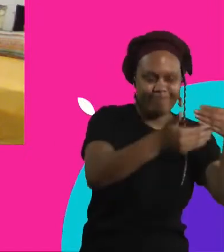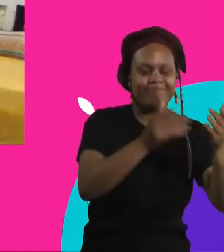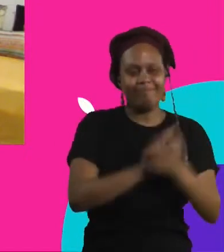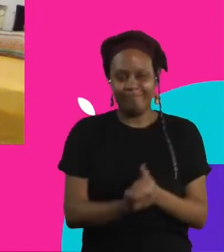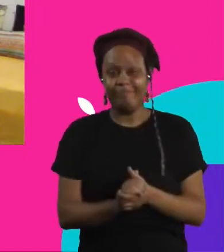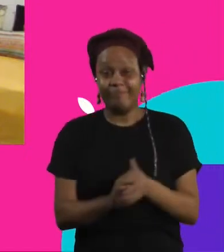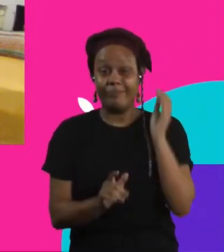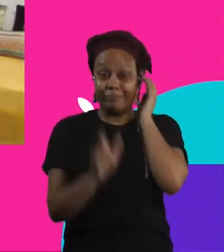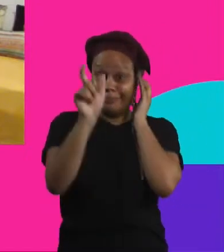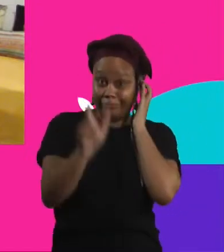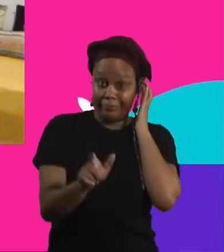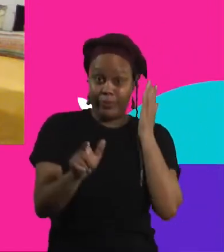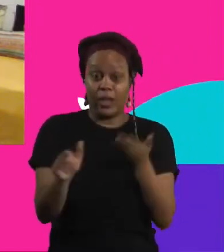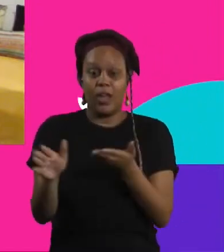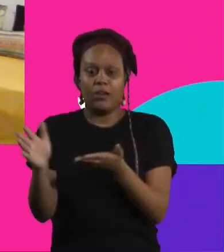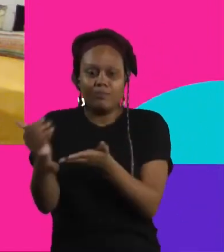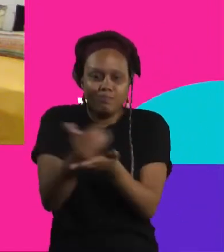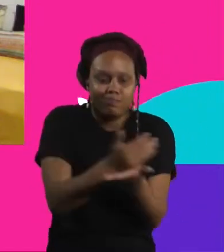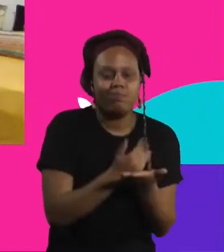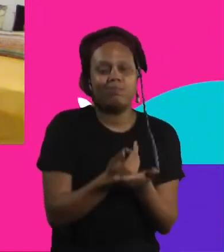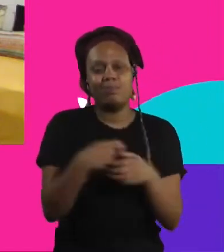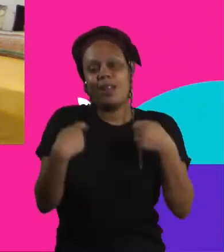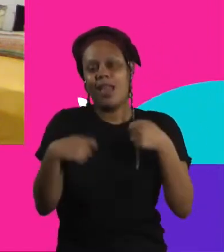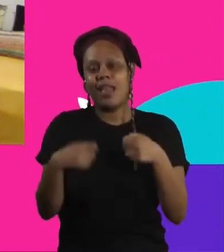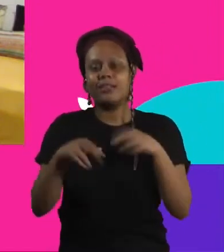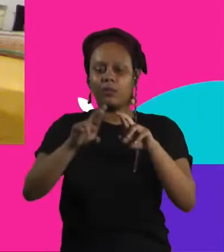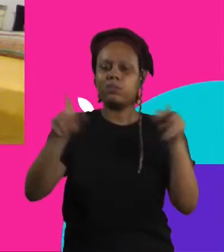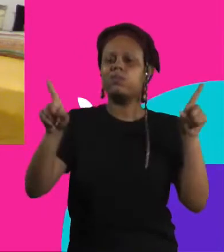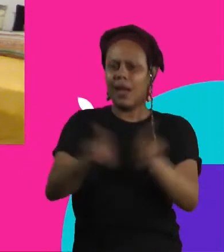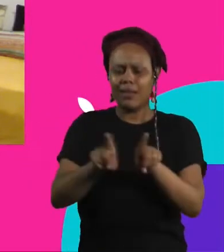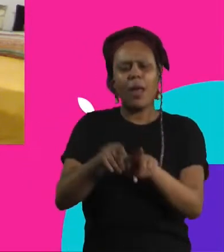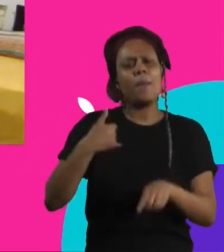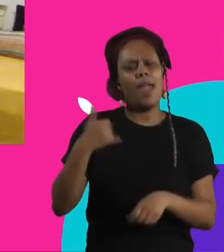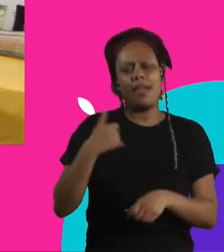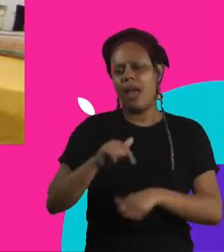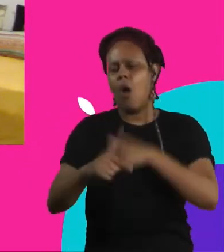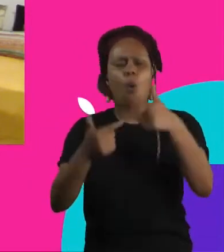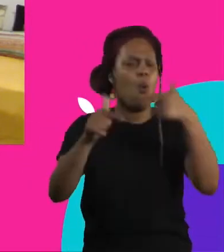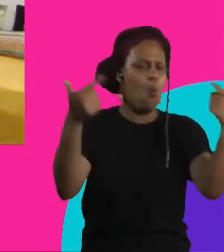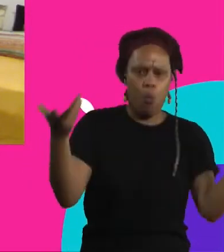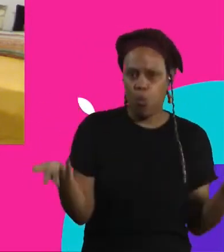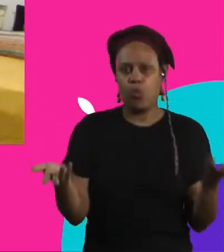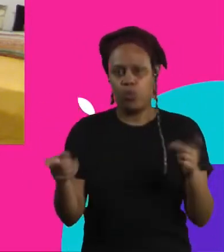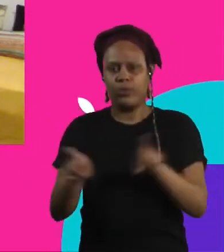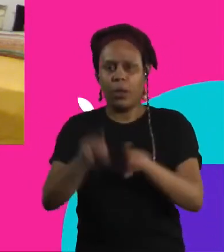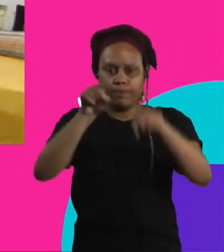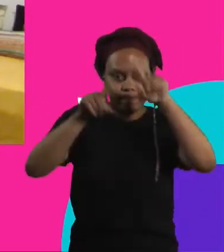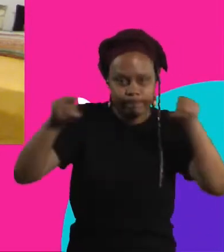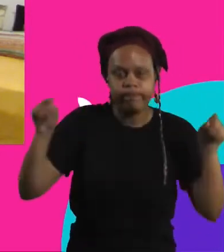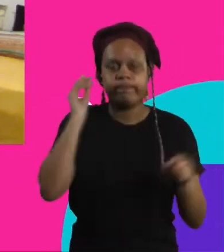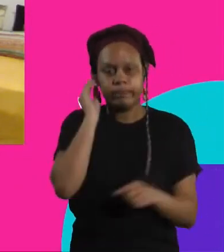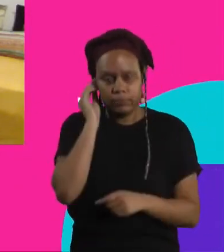que ser diversos e tem que ter recrutadores também mais velhos de todas as idades, né? E lógico, se possível,